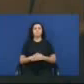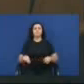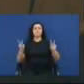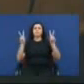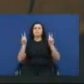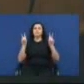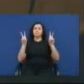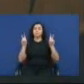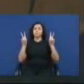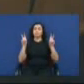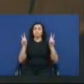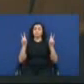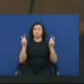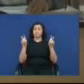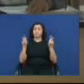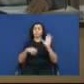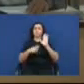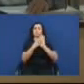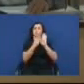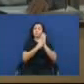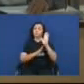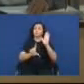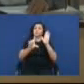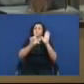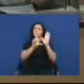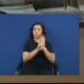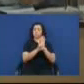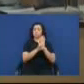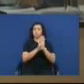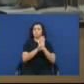Assunto encaminha projeto de lei complementar.